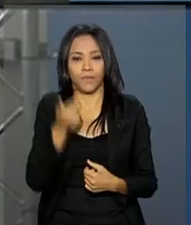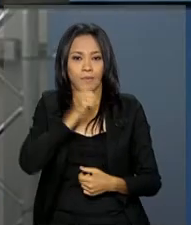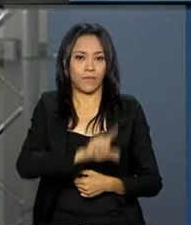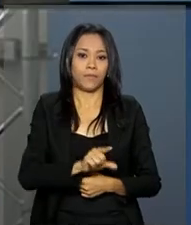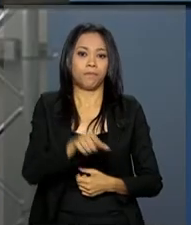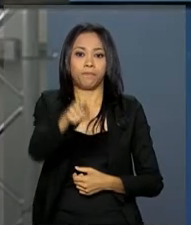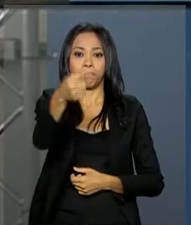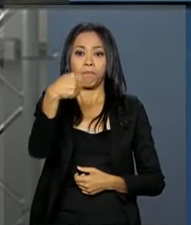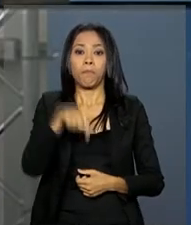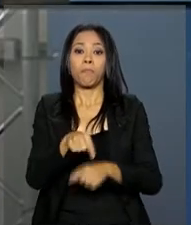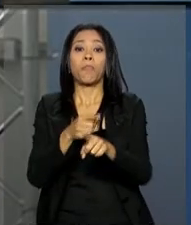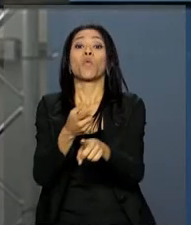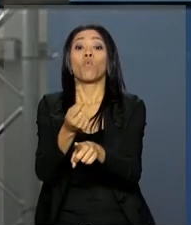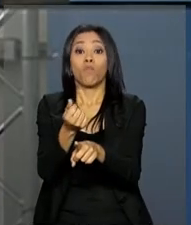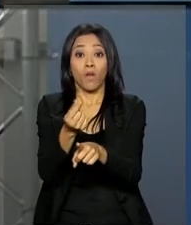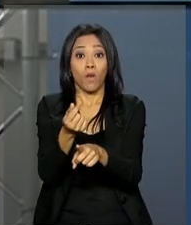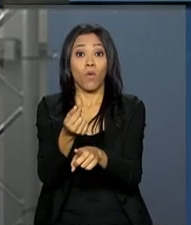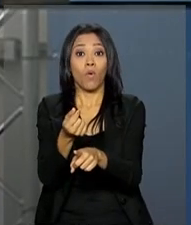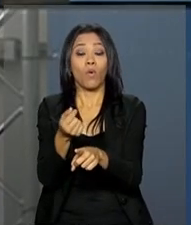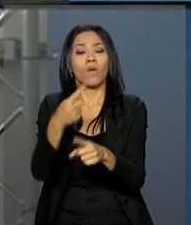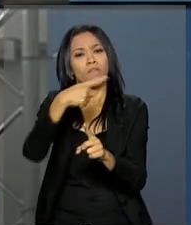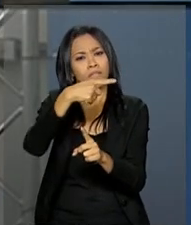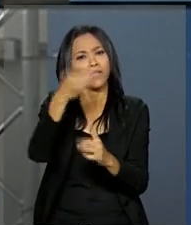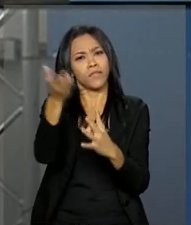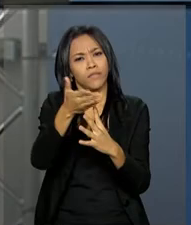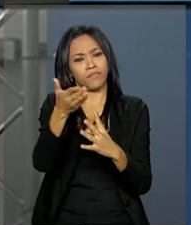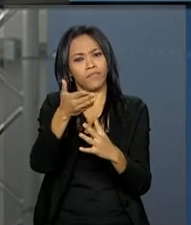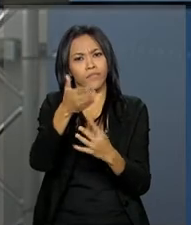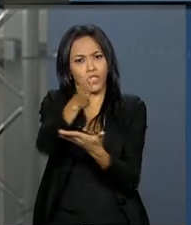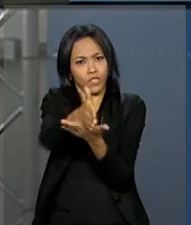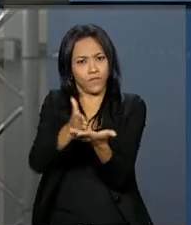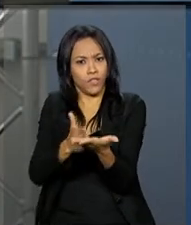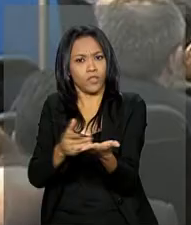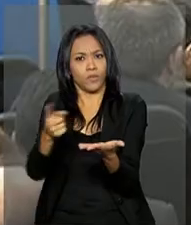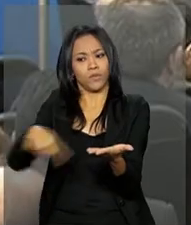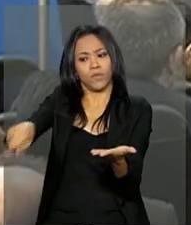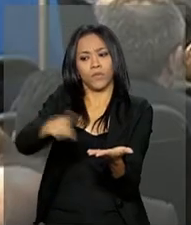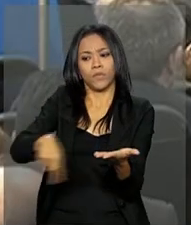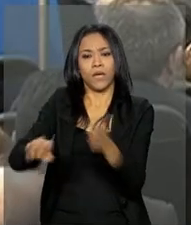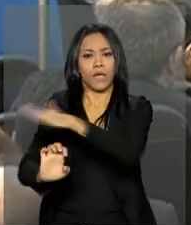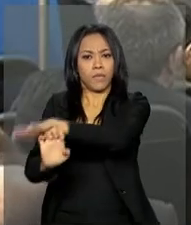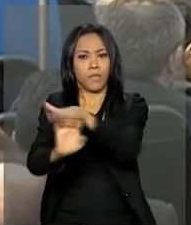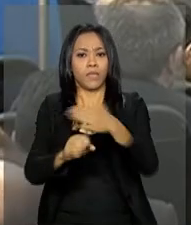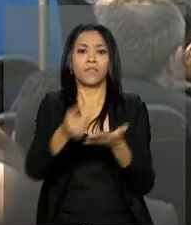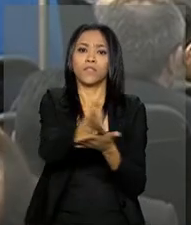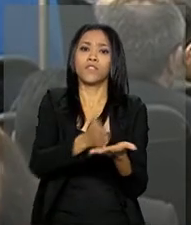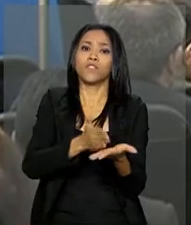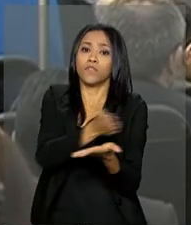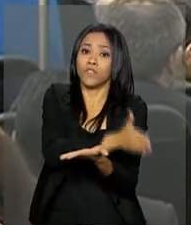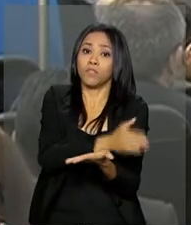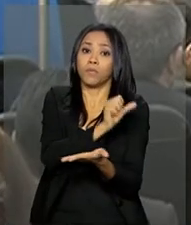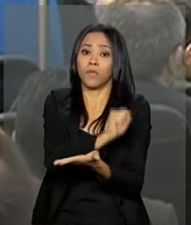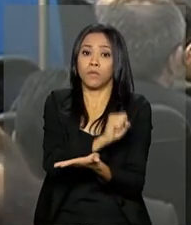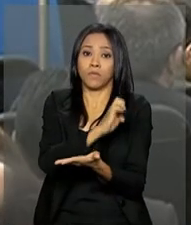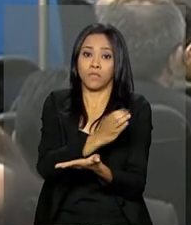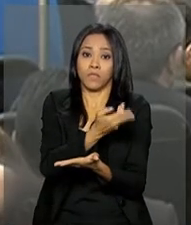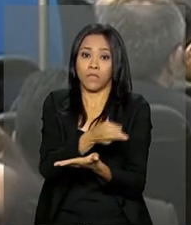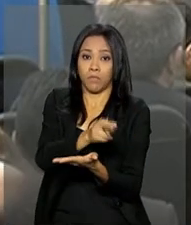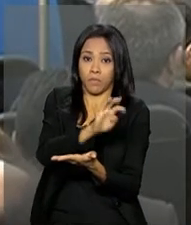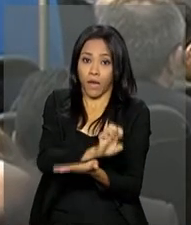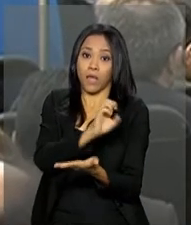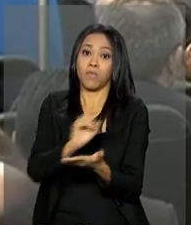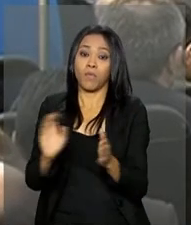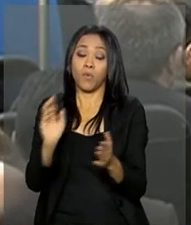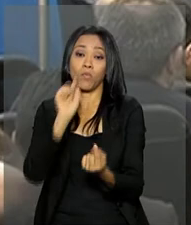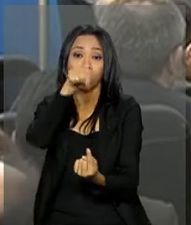O restante do valor do financiamento será dividido entre o empresário e o Sebrae. A iniciativa vai ajudar a alavancar as pesquisas e